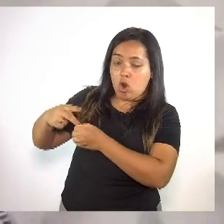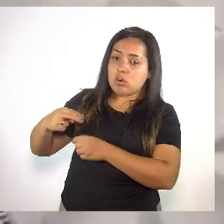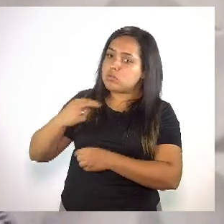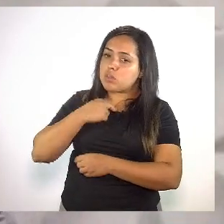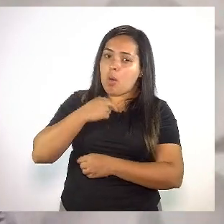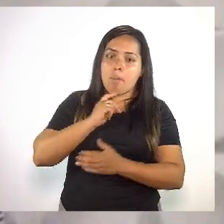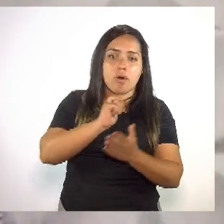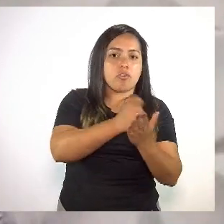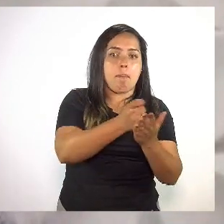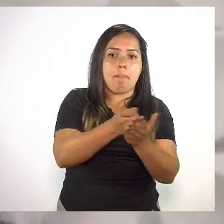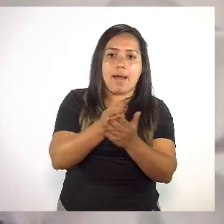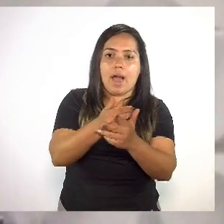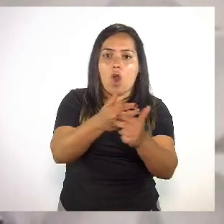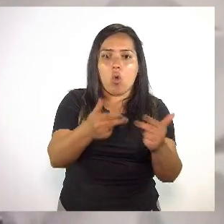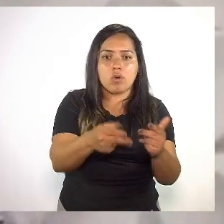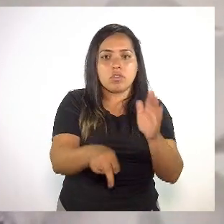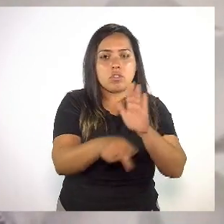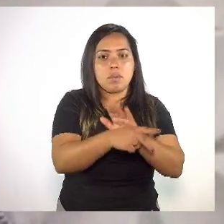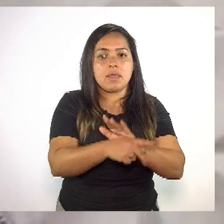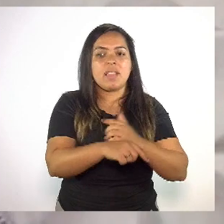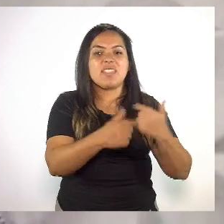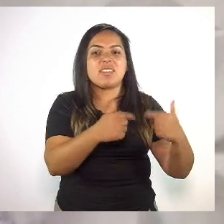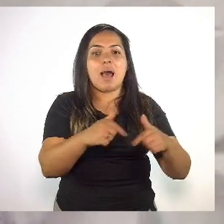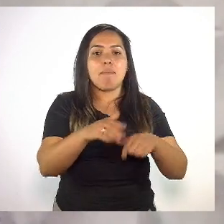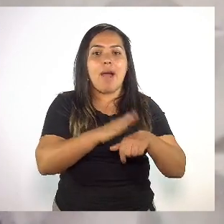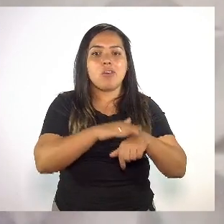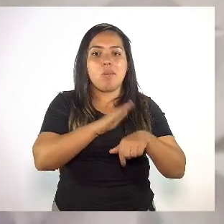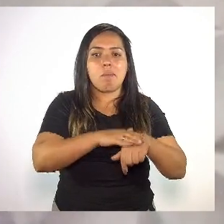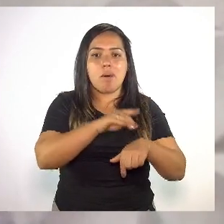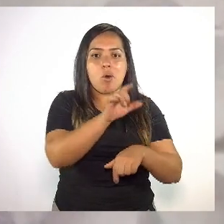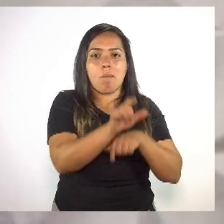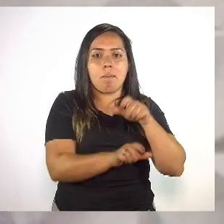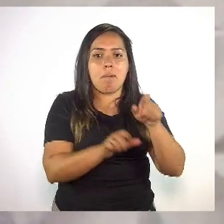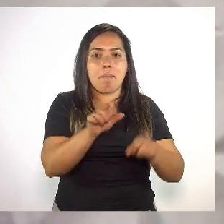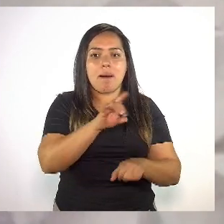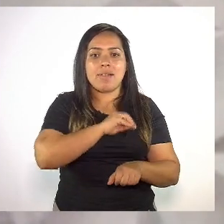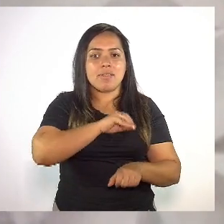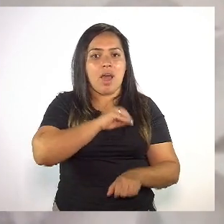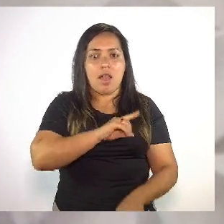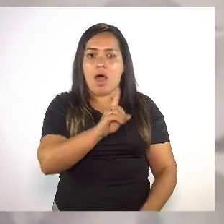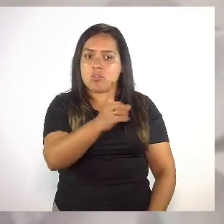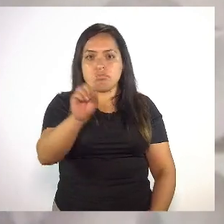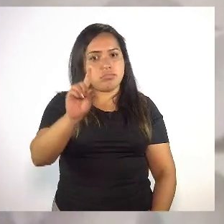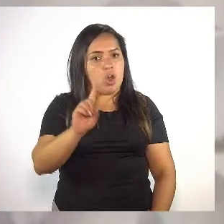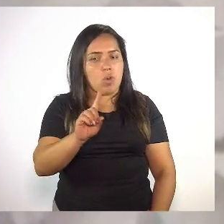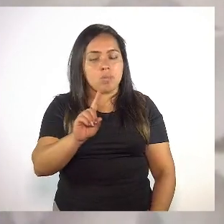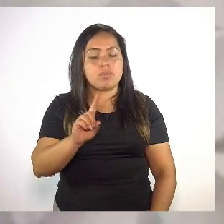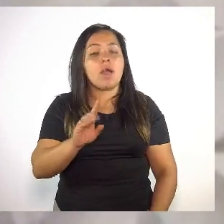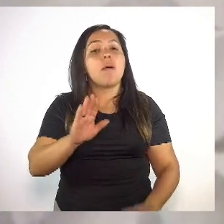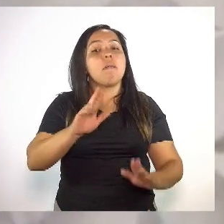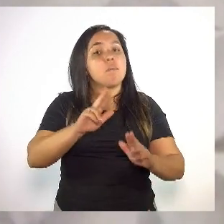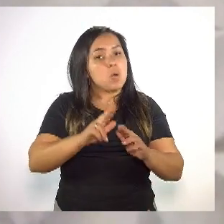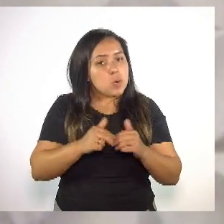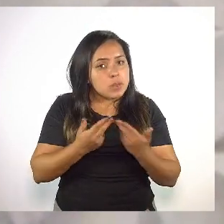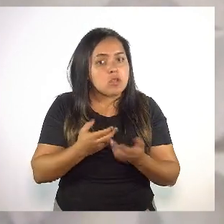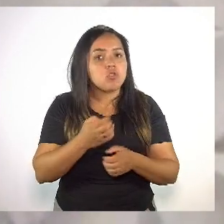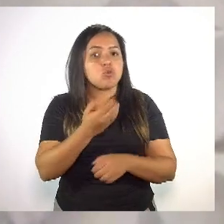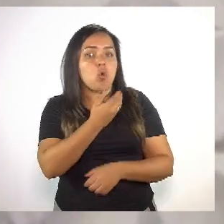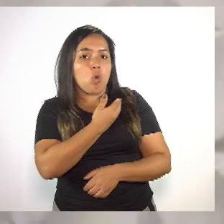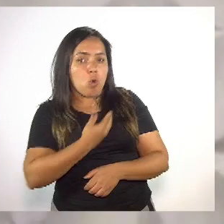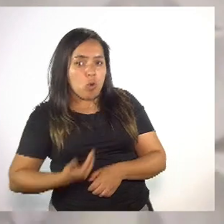pela relevância dos serviços prestados pela segurança pública, é que deveria o governo do Estado ter